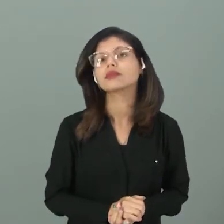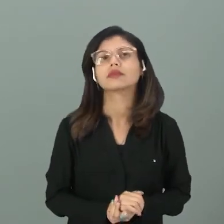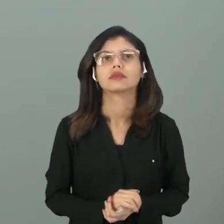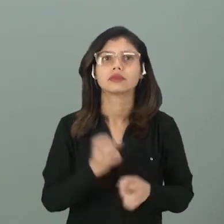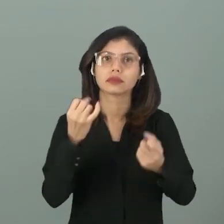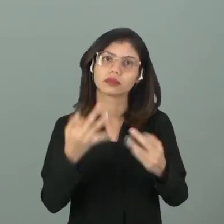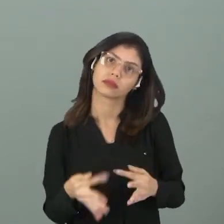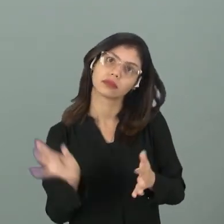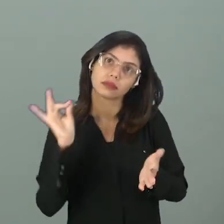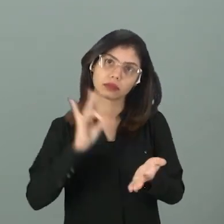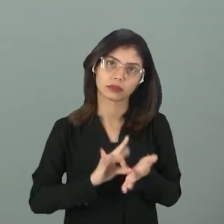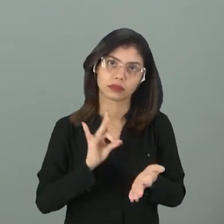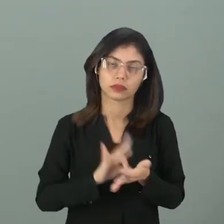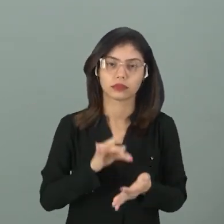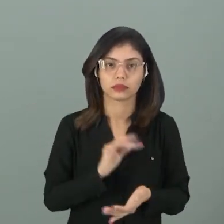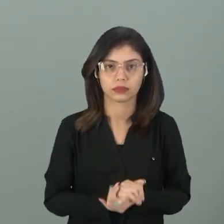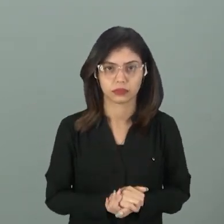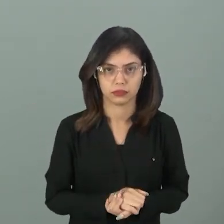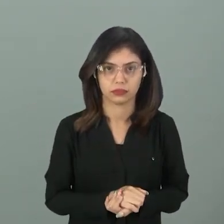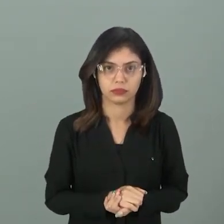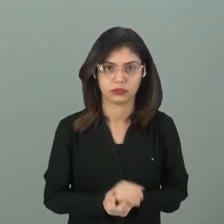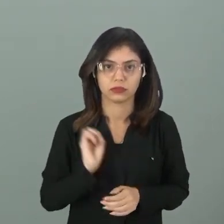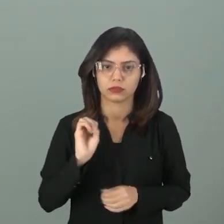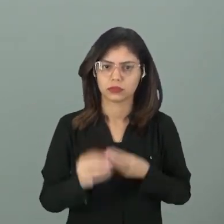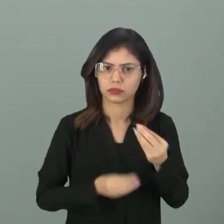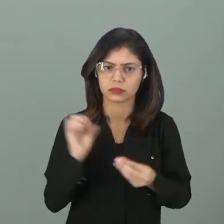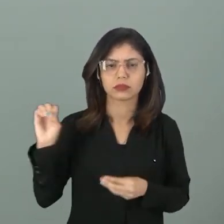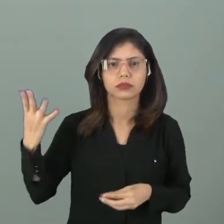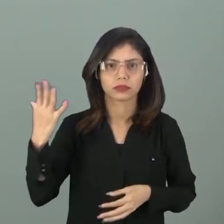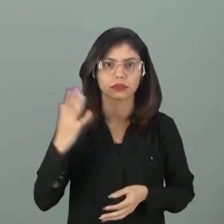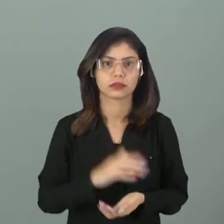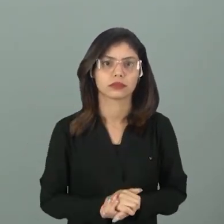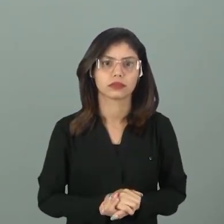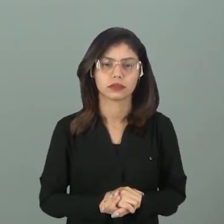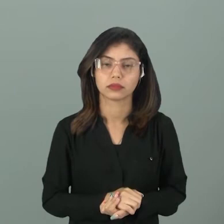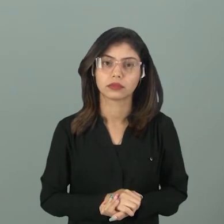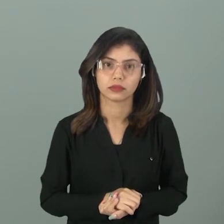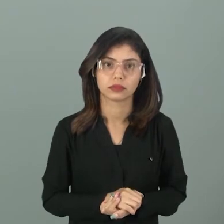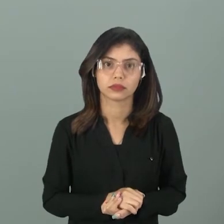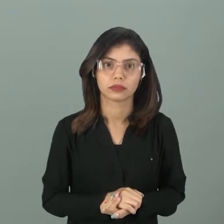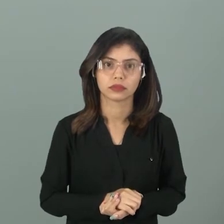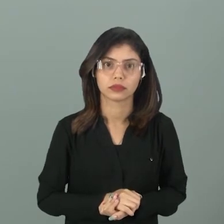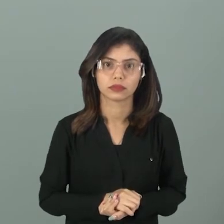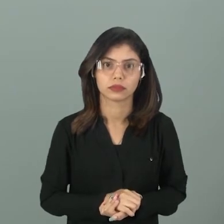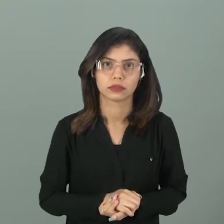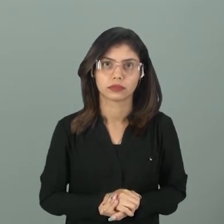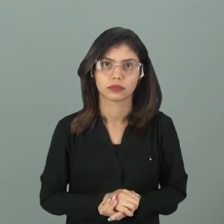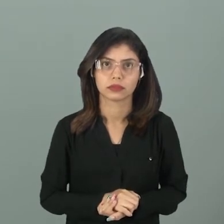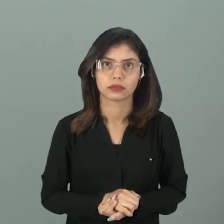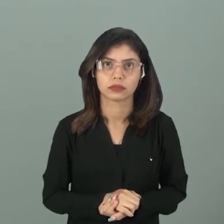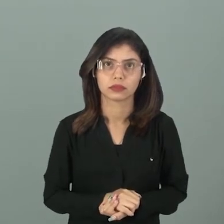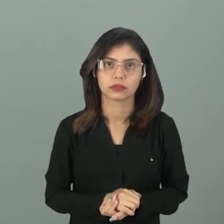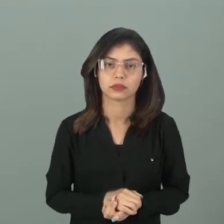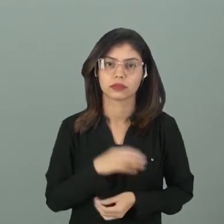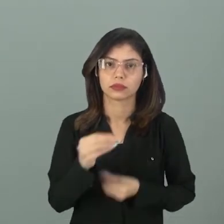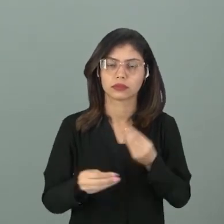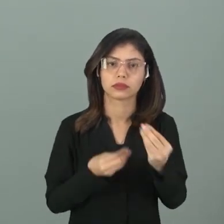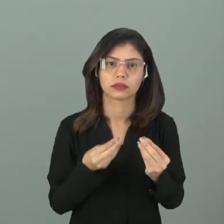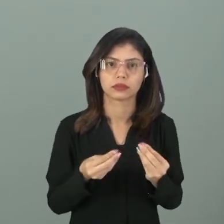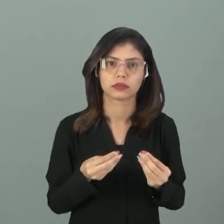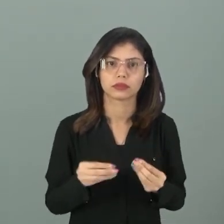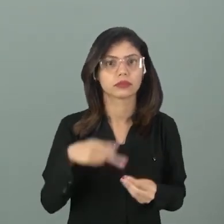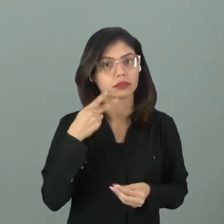os fatos, né, de forma como aconteceram, colocando até algumas partes ali, conforme, né, você for